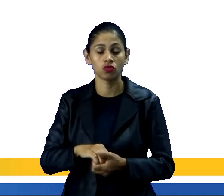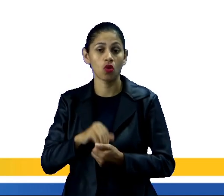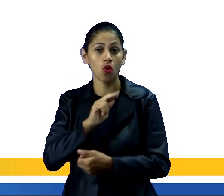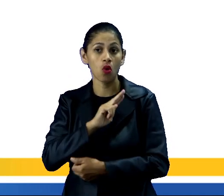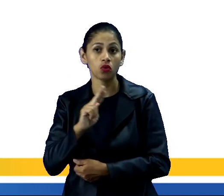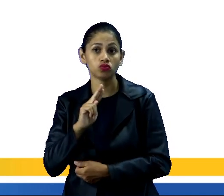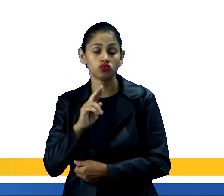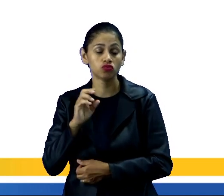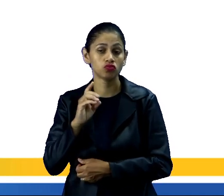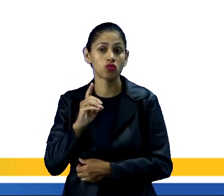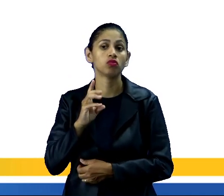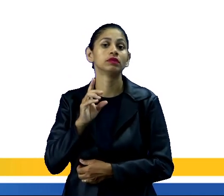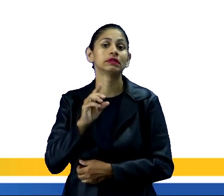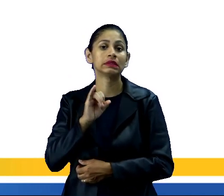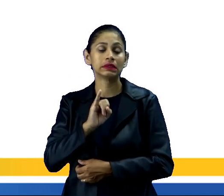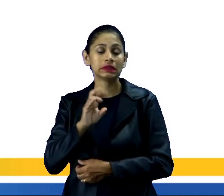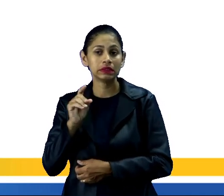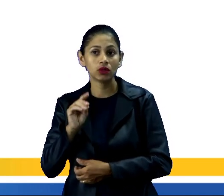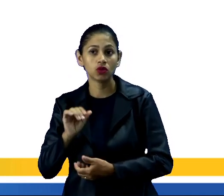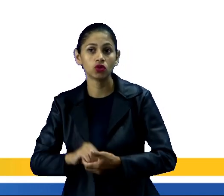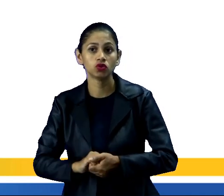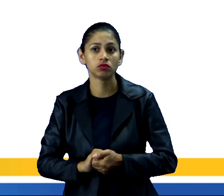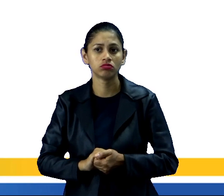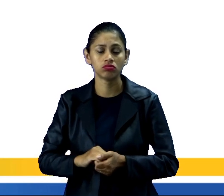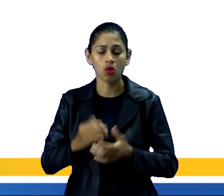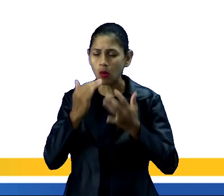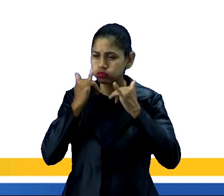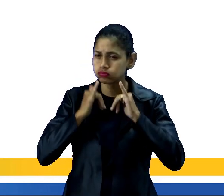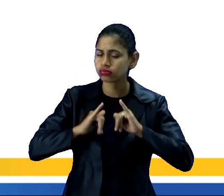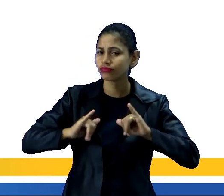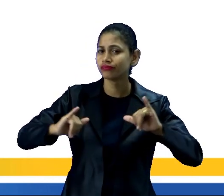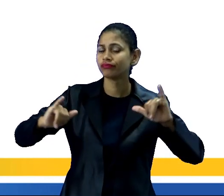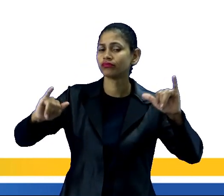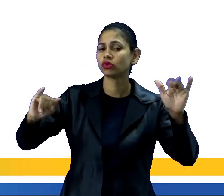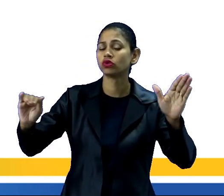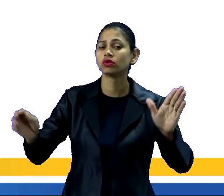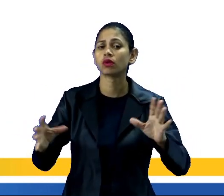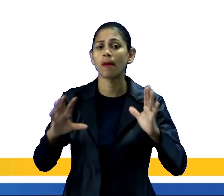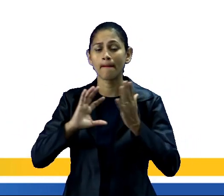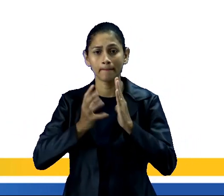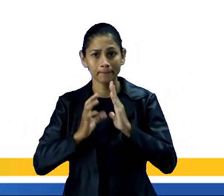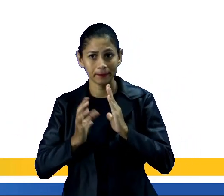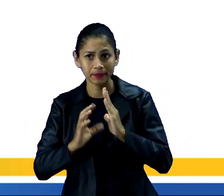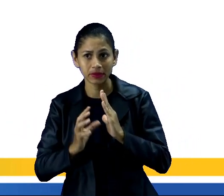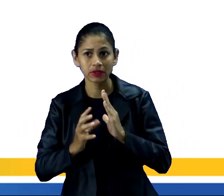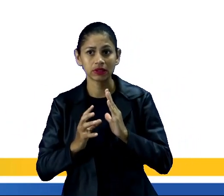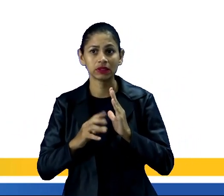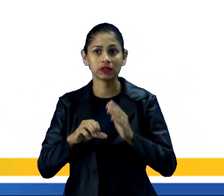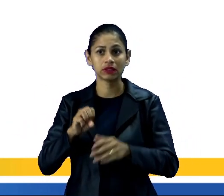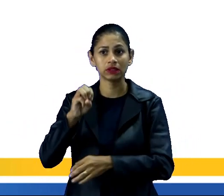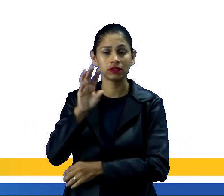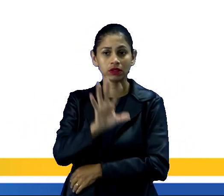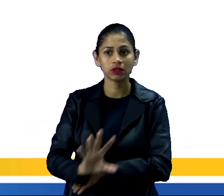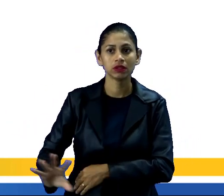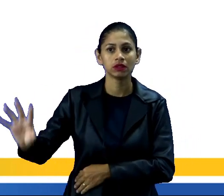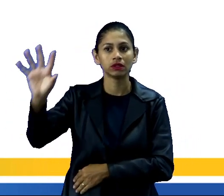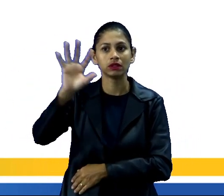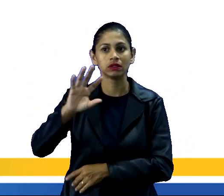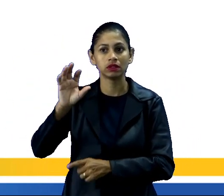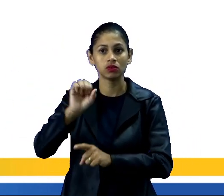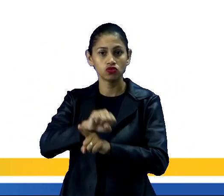ideologia política essencialmente racista, disseminada amplamente pelo Partido Nacional Socialista, né, dos Trabalhadores Alemães, que foi criado